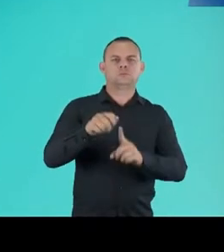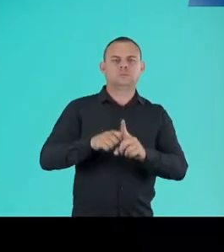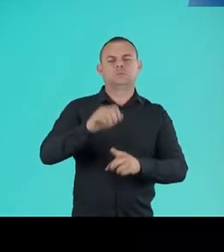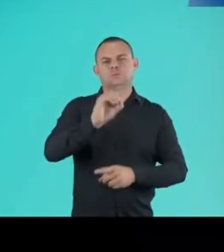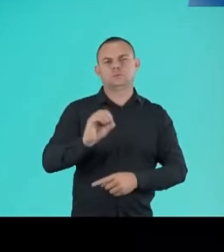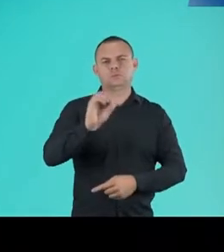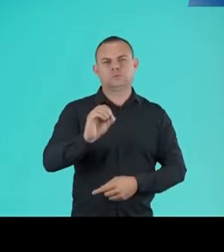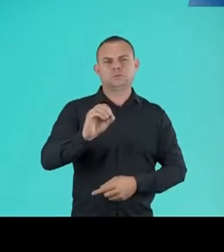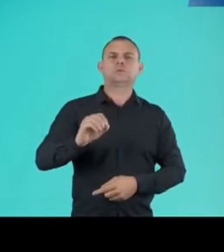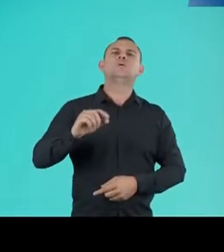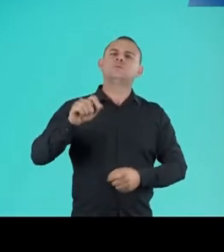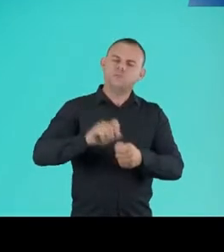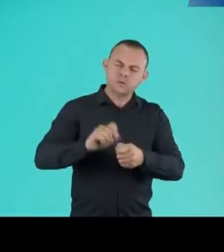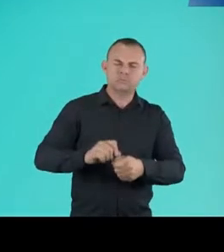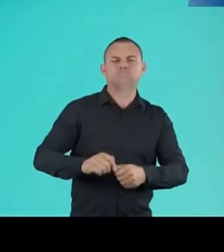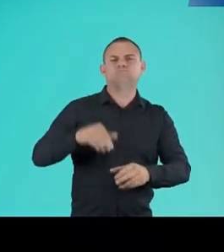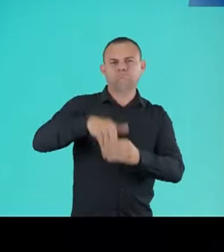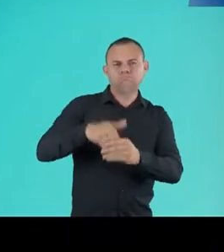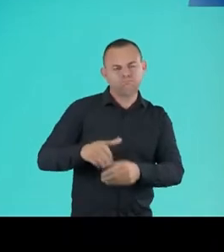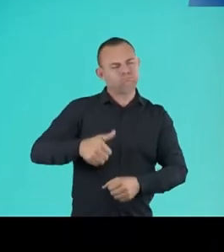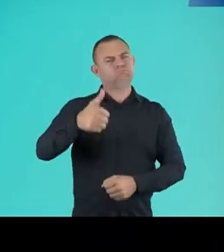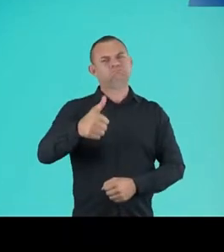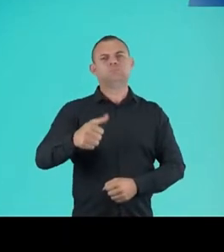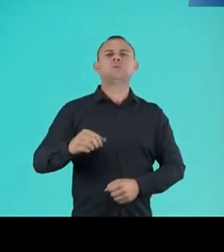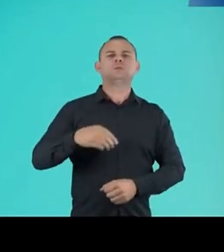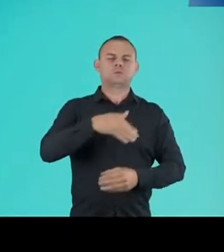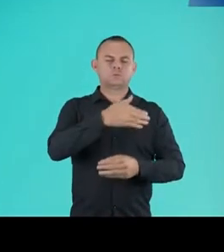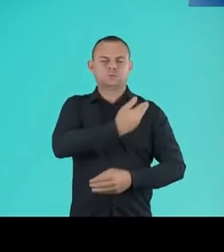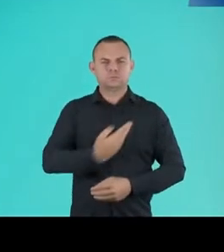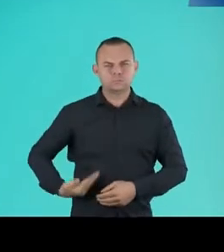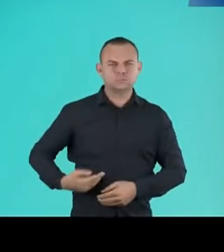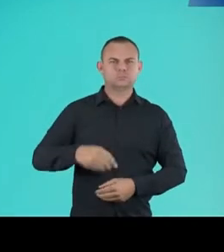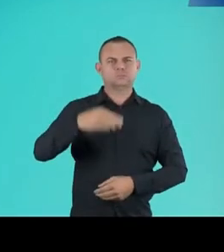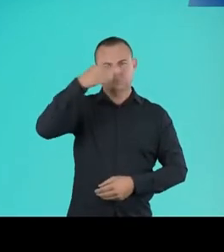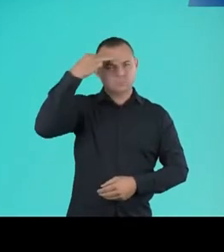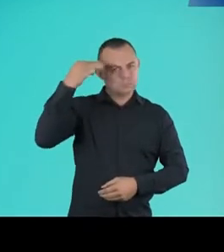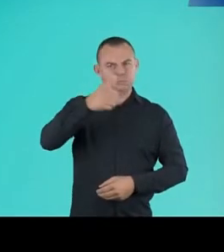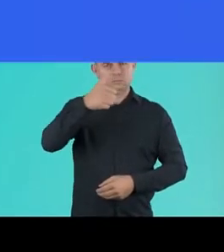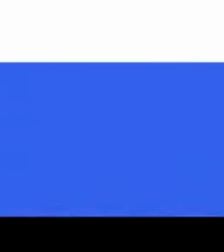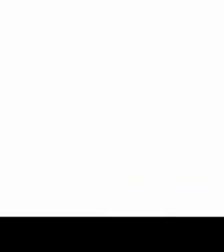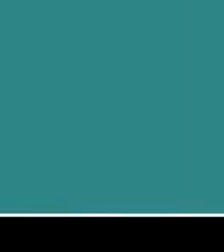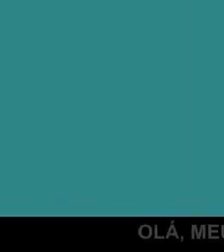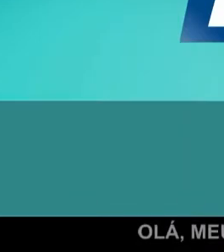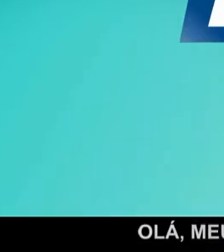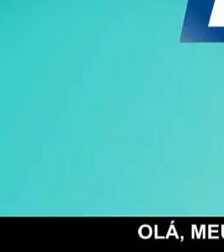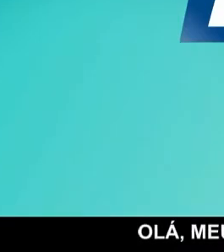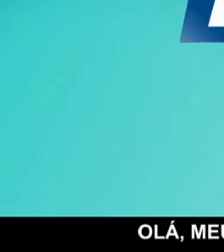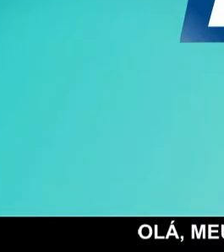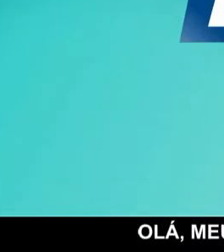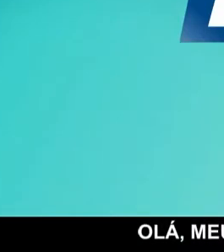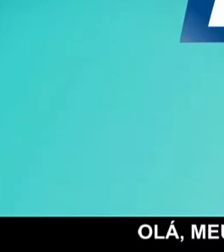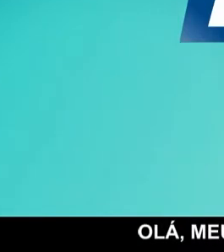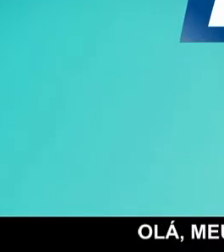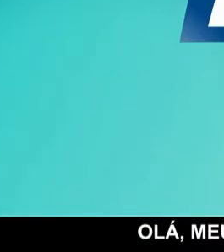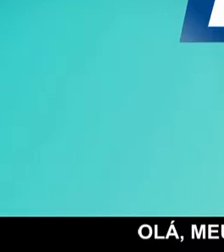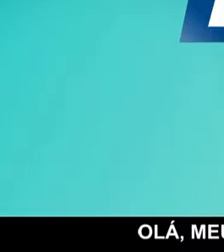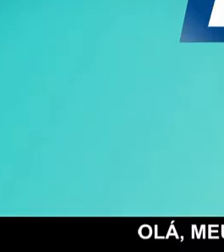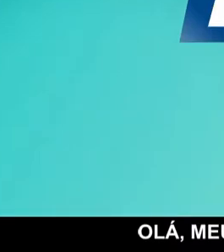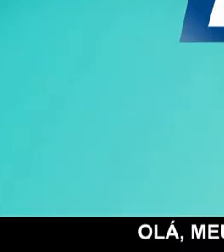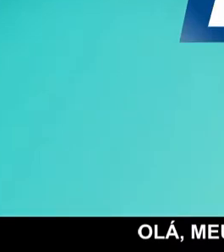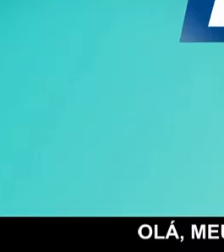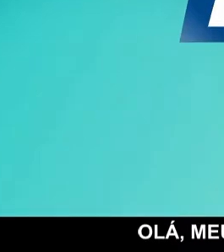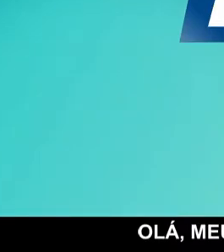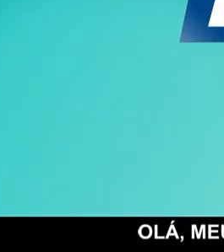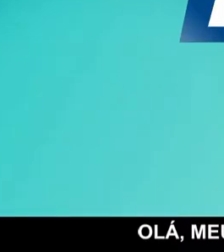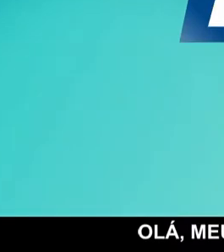7 de outubro, faça valer o seu voto. Para governador, Júnior Mock 15. Olá, meu nome é Alice.